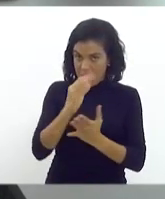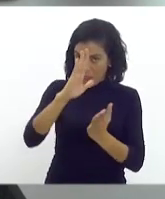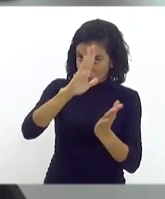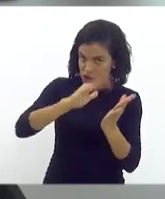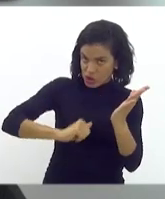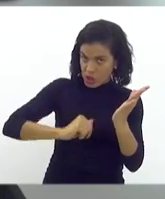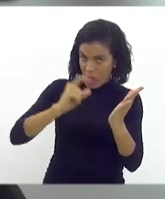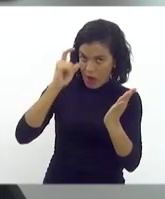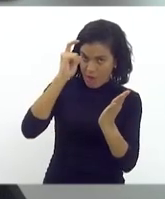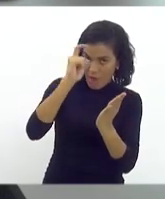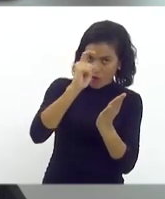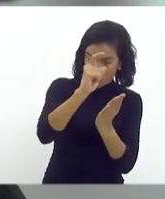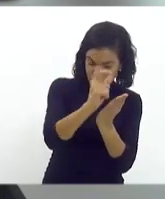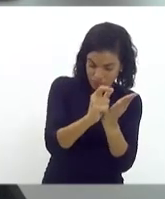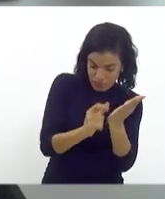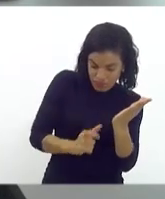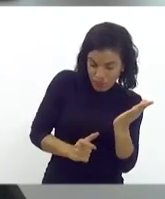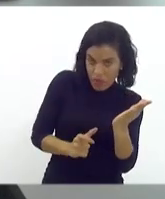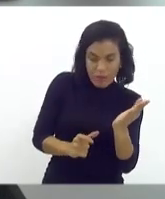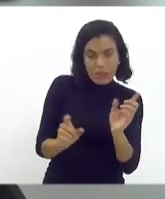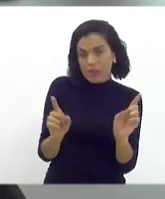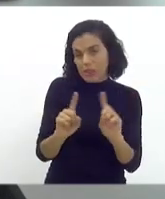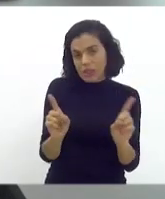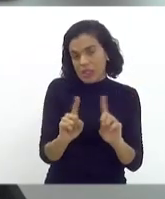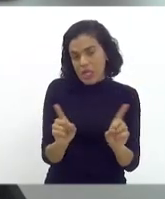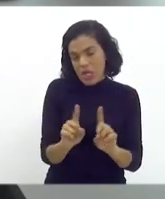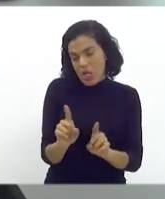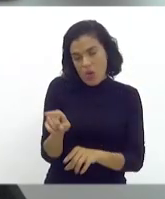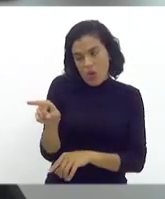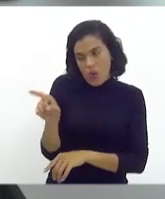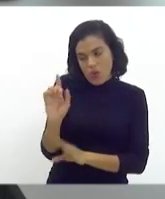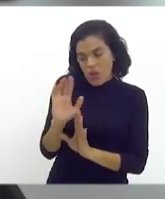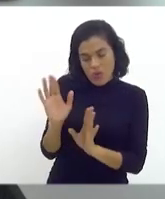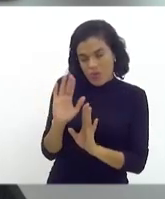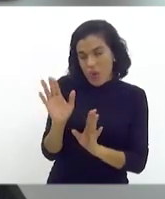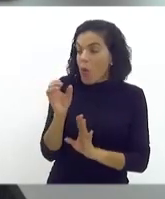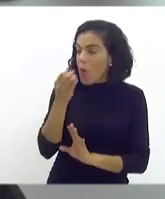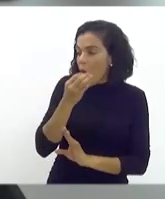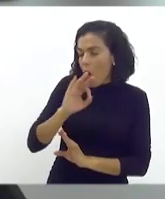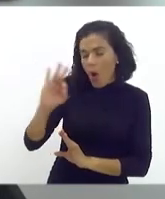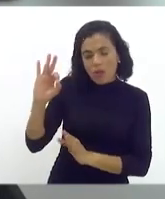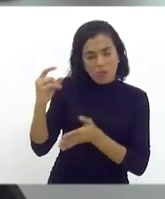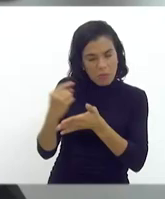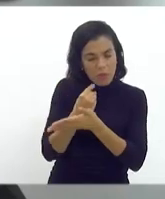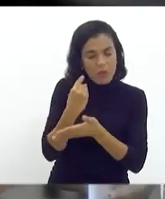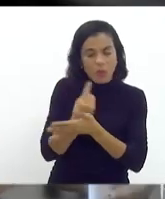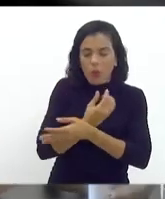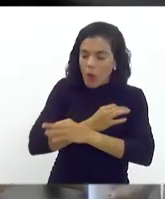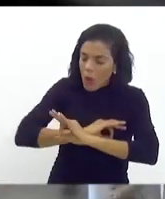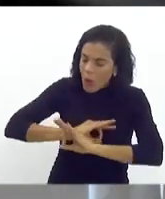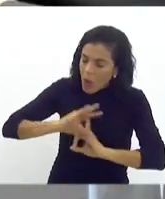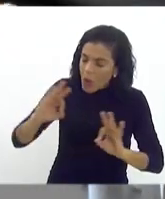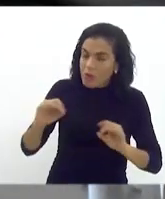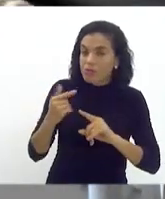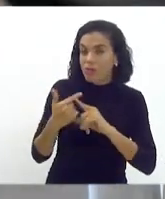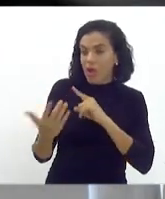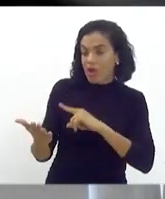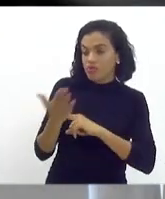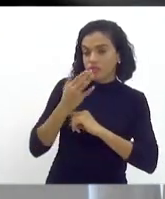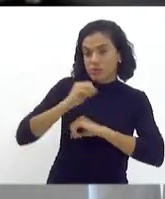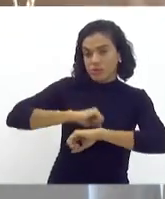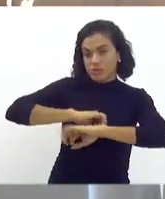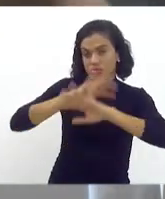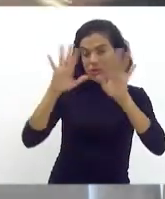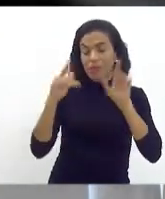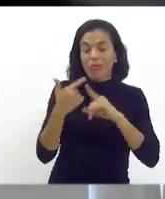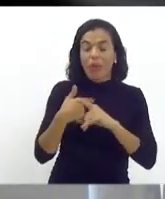retirasse por completo a foto dela não não esse caso foi muito boa a sua pergunta porque ajuda me ajuda a esclarecer porque às vezes